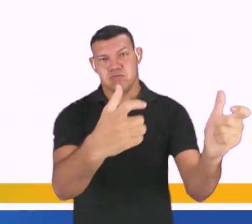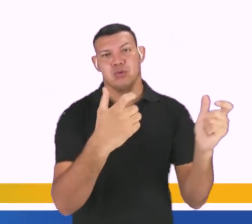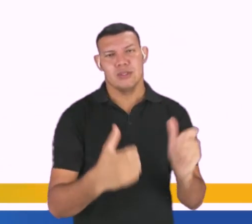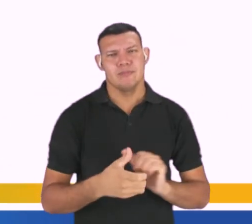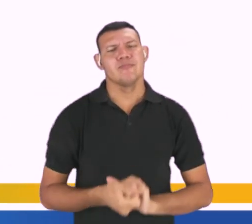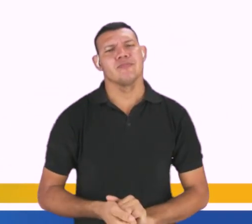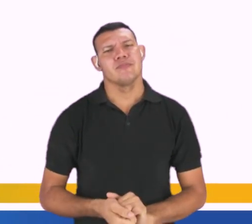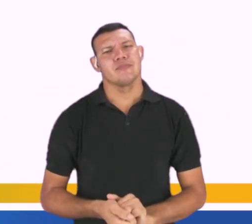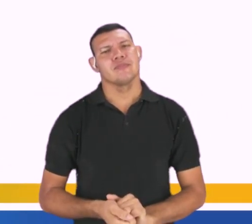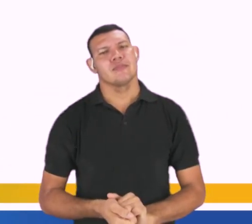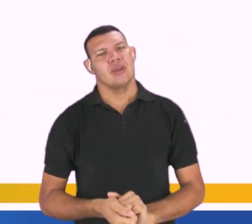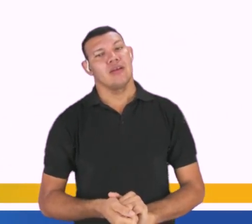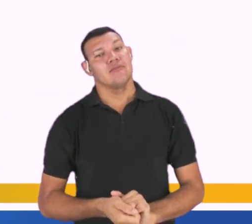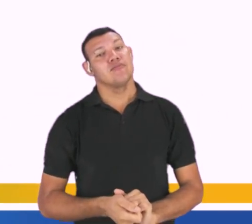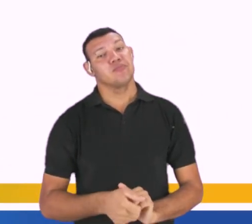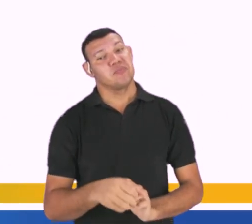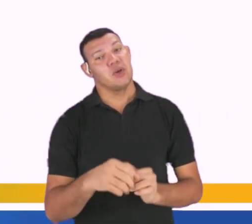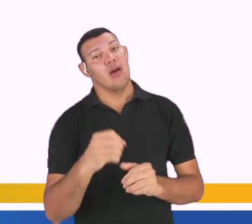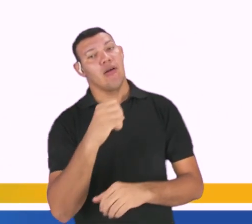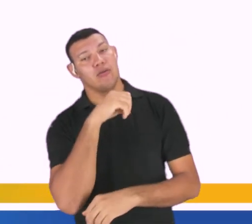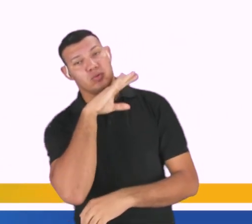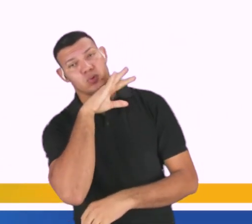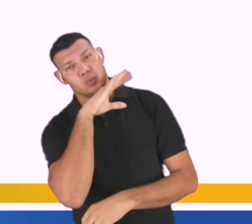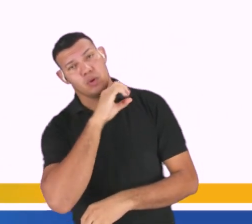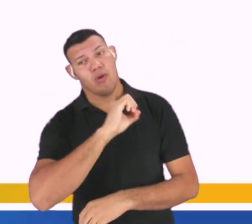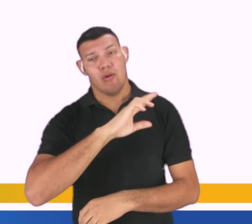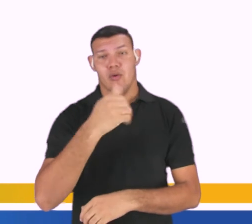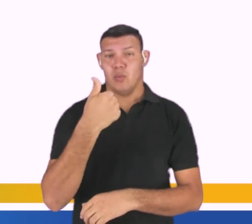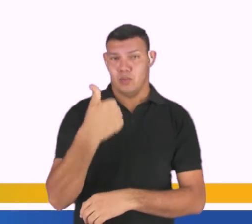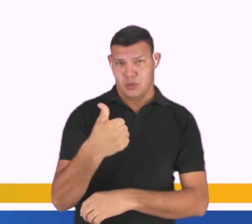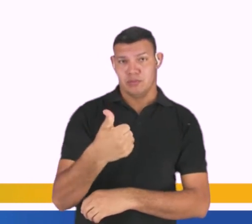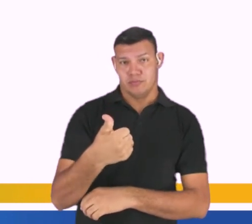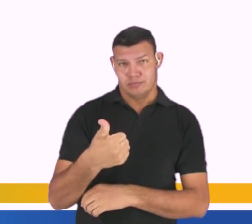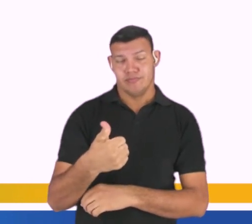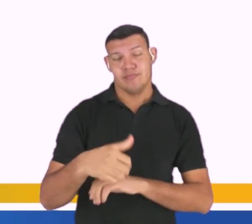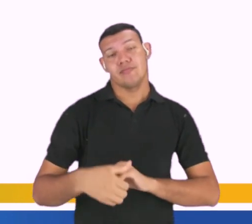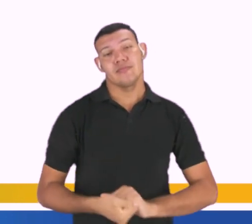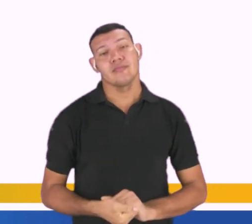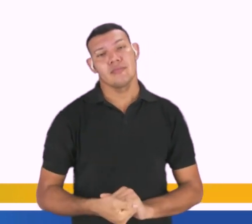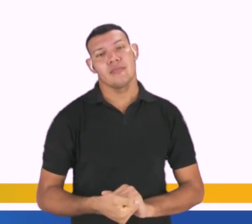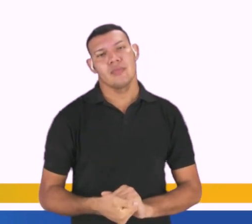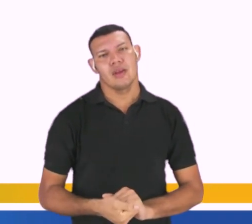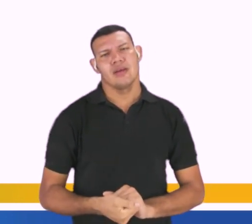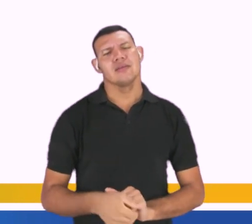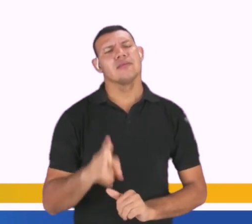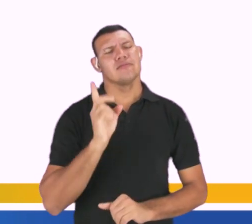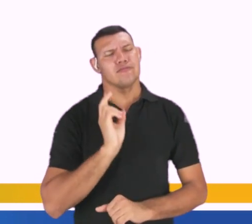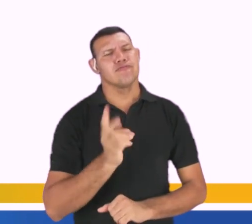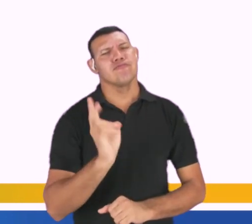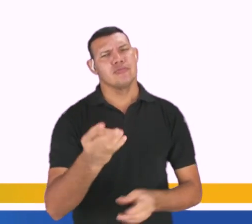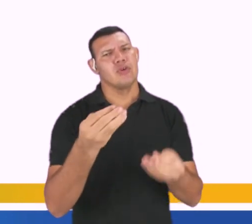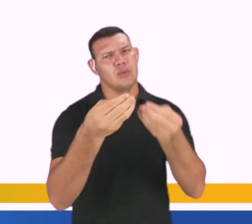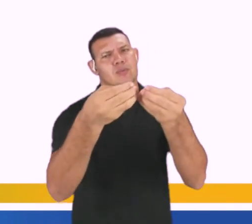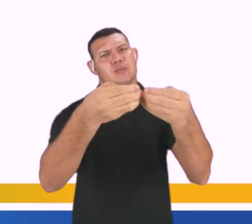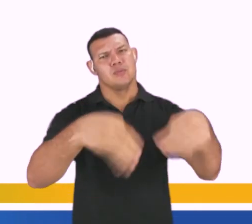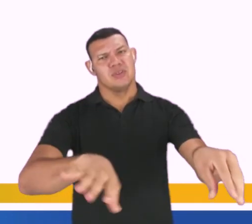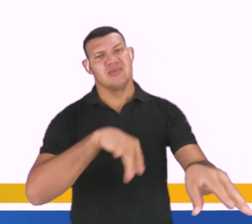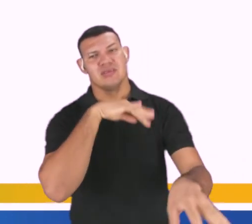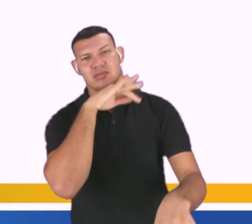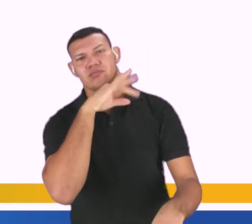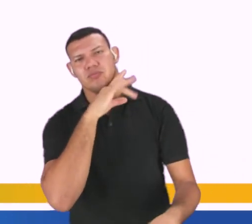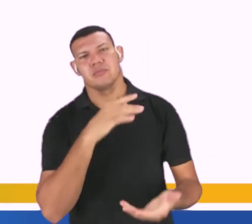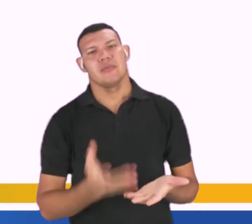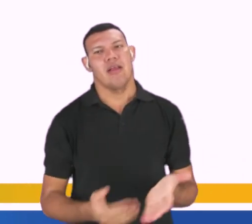Eles podem ser negativos e também positivos. Estranho, não é verdade? A gente ouve mais falar do negativo, né? Teve